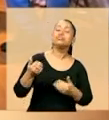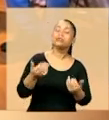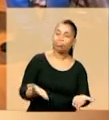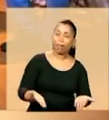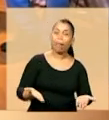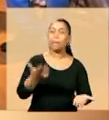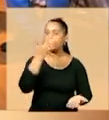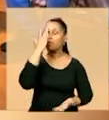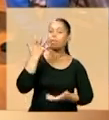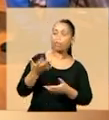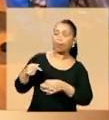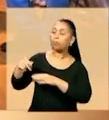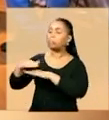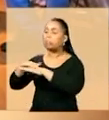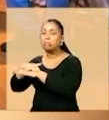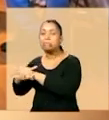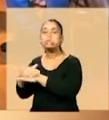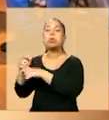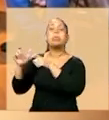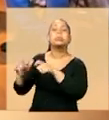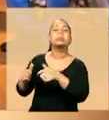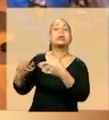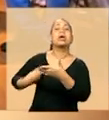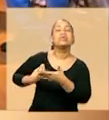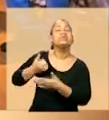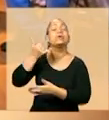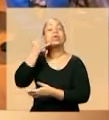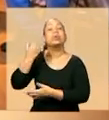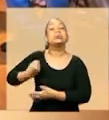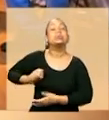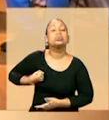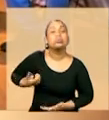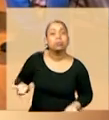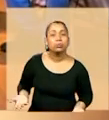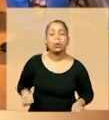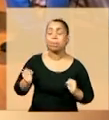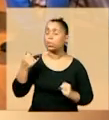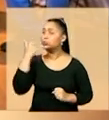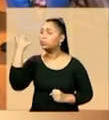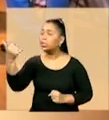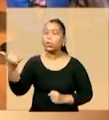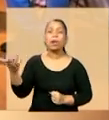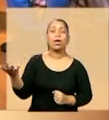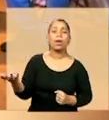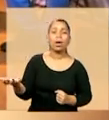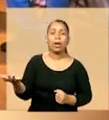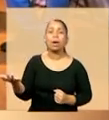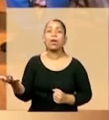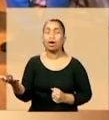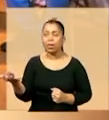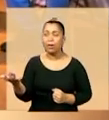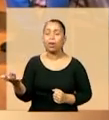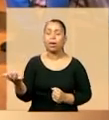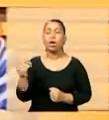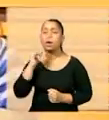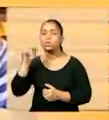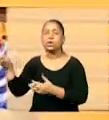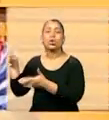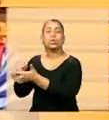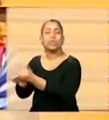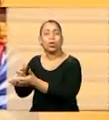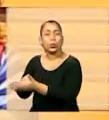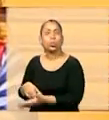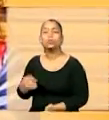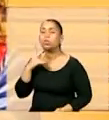estão, telefone, pode ligar lá tirando dúvida, fazendo denúncia. Como é que é esse canal com a população? O Sereste hoje